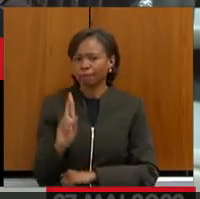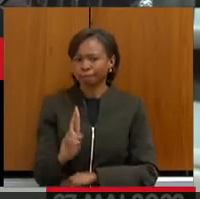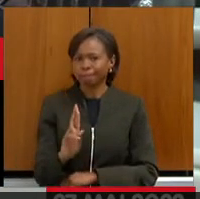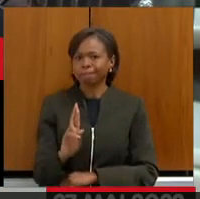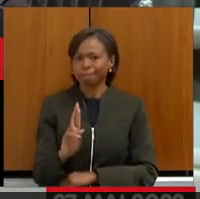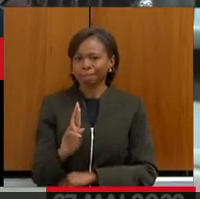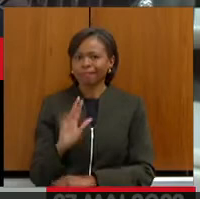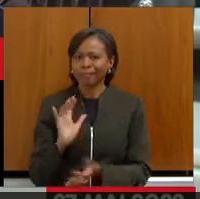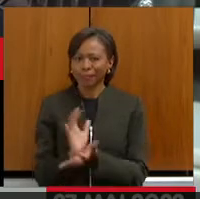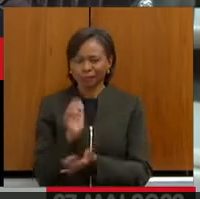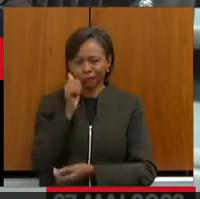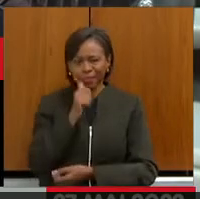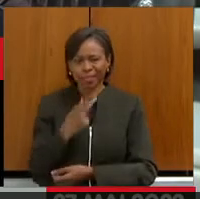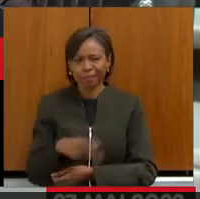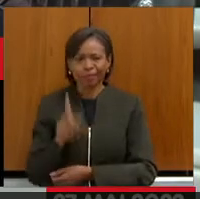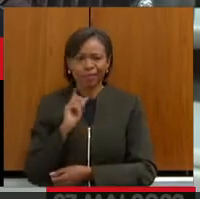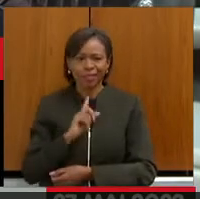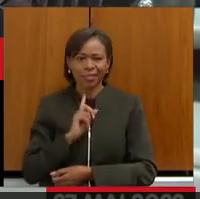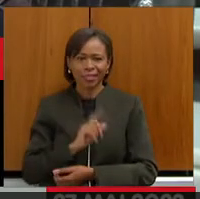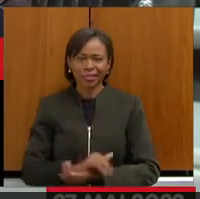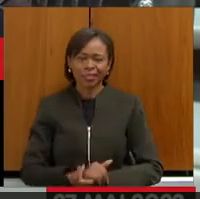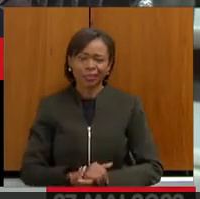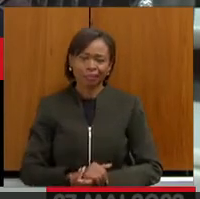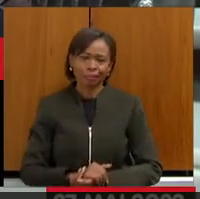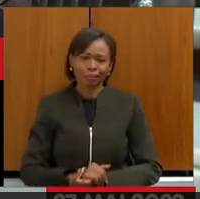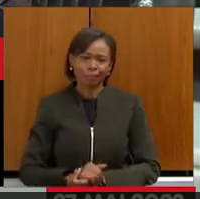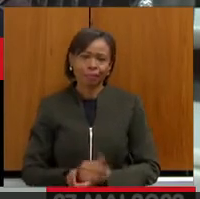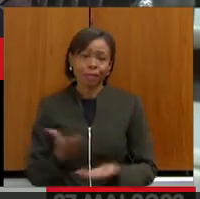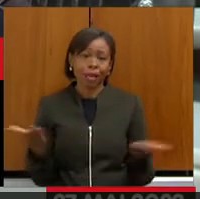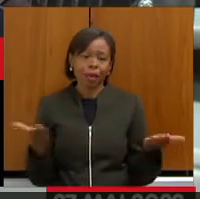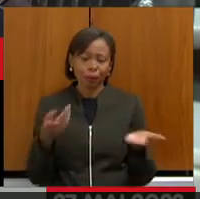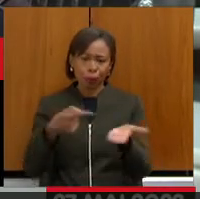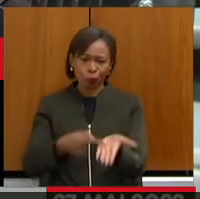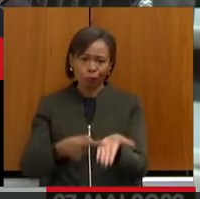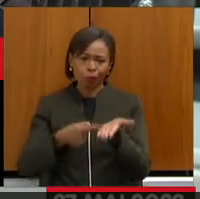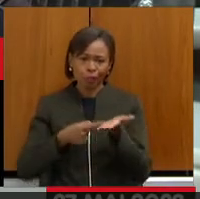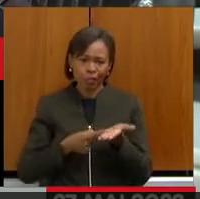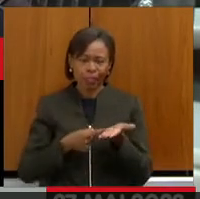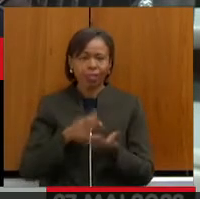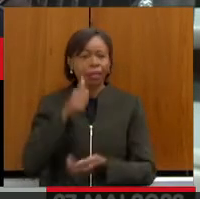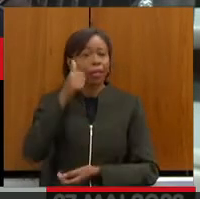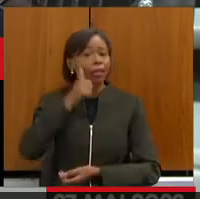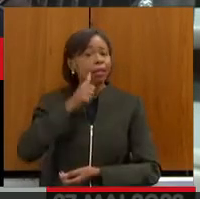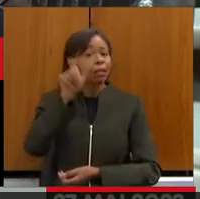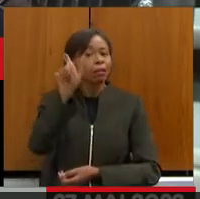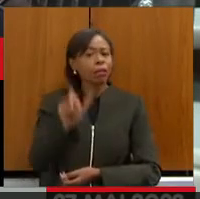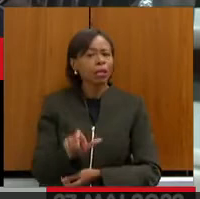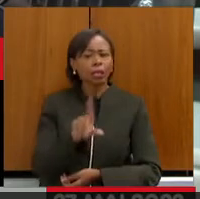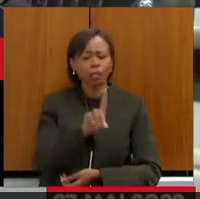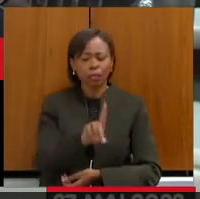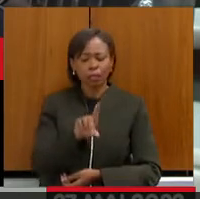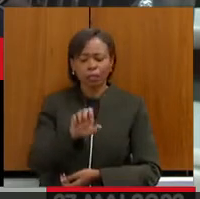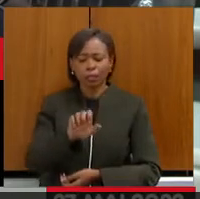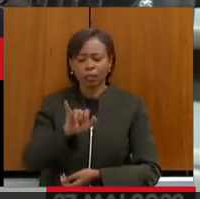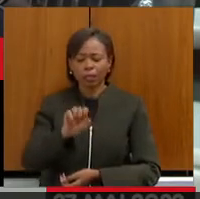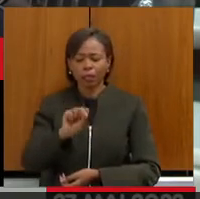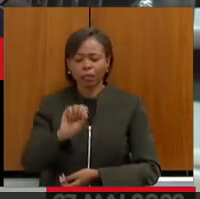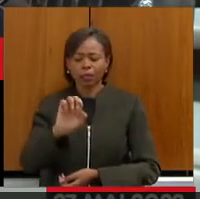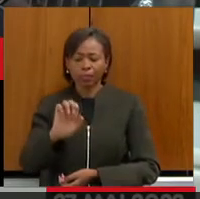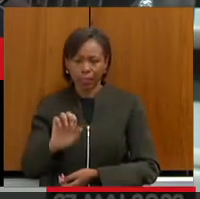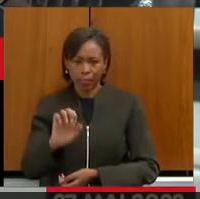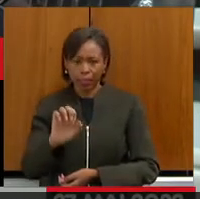das mulheres de Minas e vamos convidar agora a senhora Deise ferrazzi